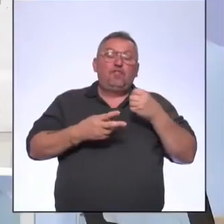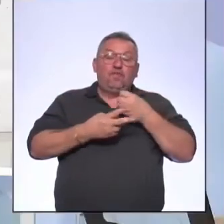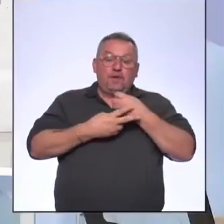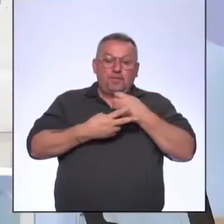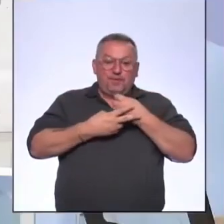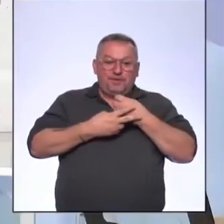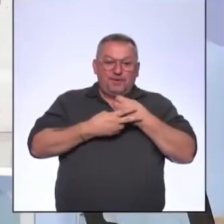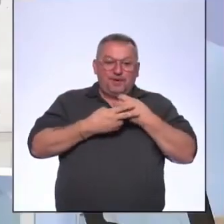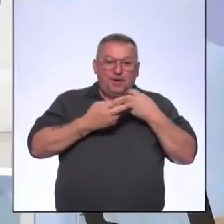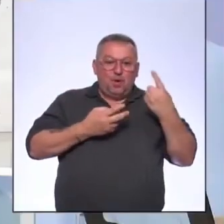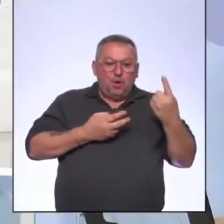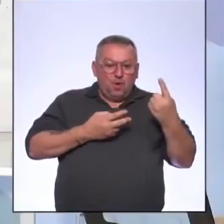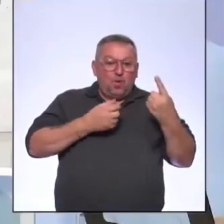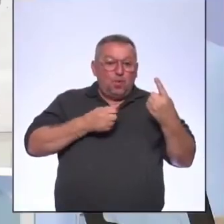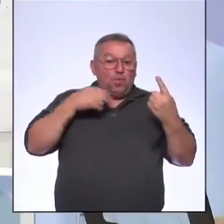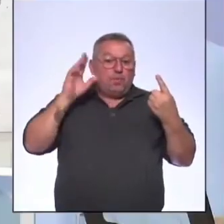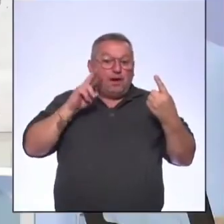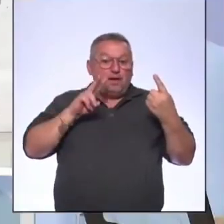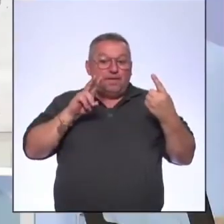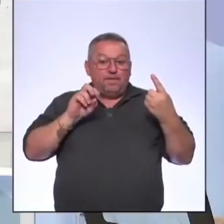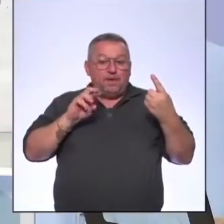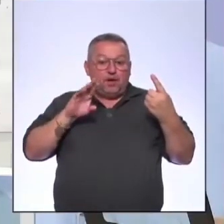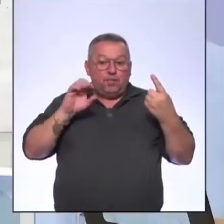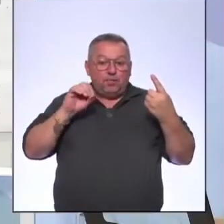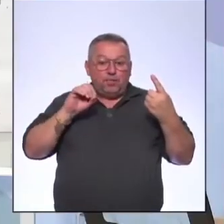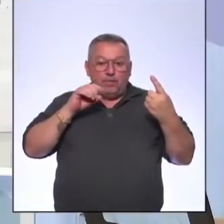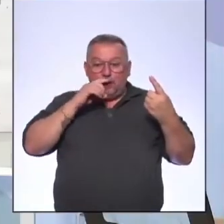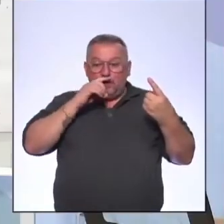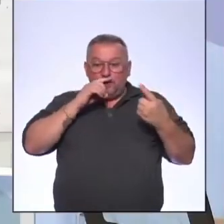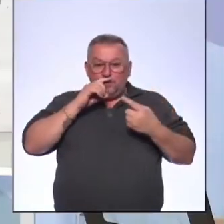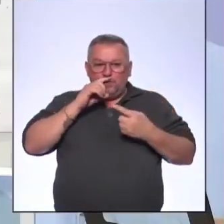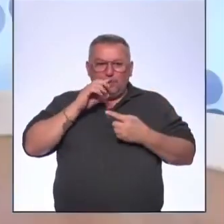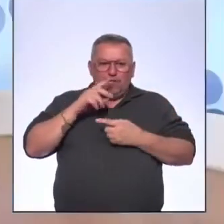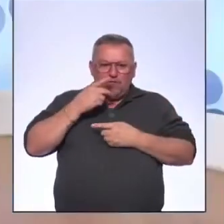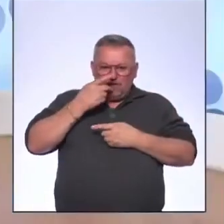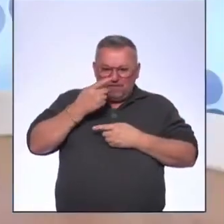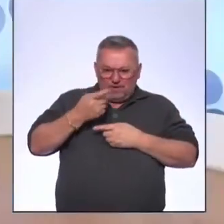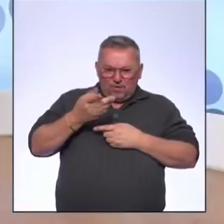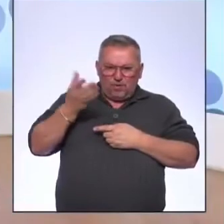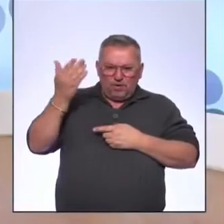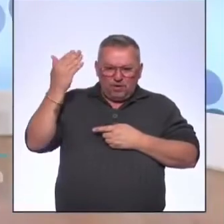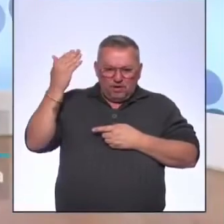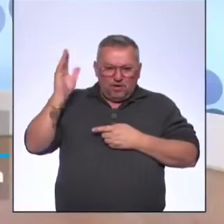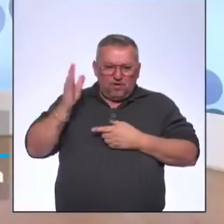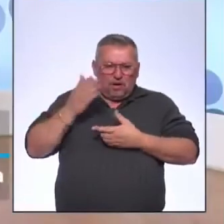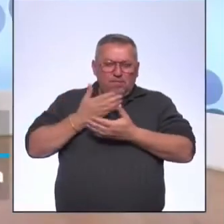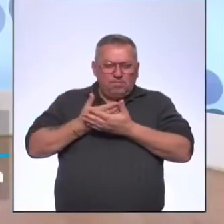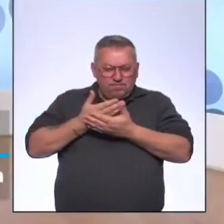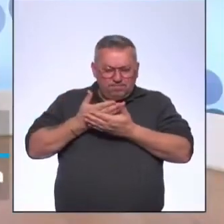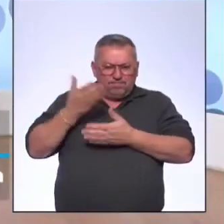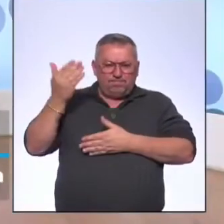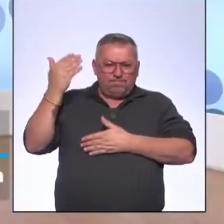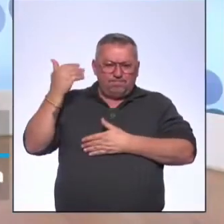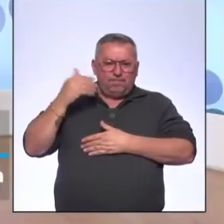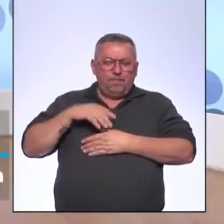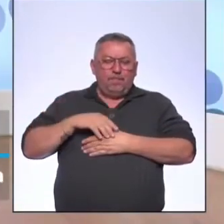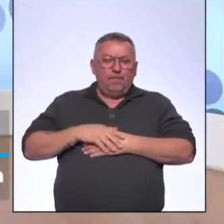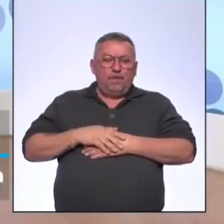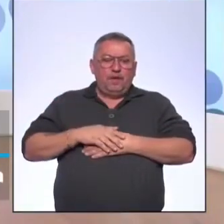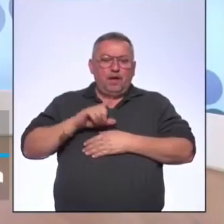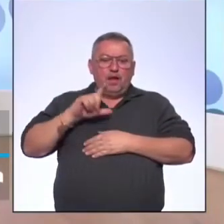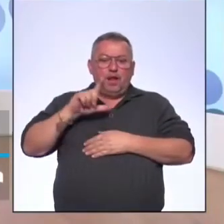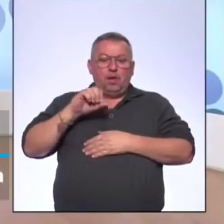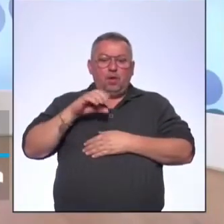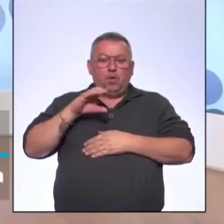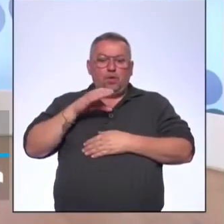de verbos que tem o valor de um só. A gente já falou disso aqui? Já em outra aula. Já, né? Já. Locução é sempre